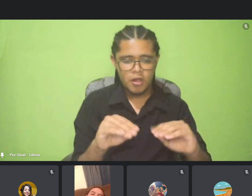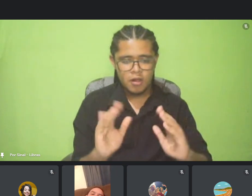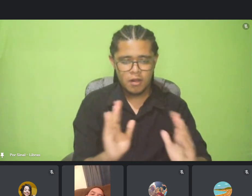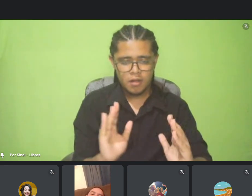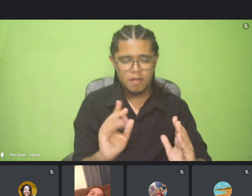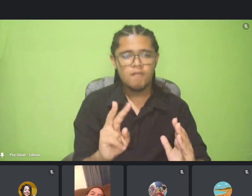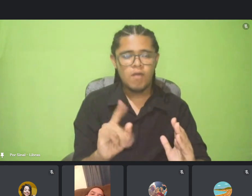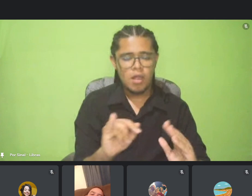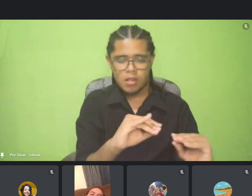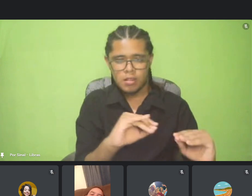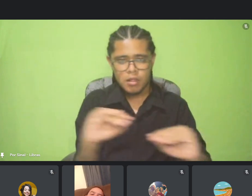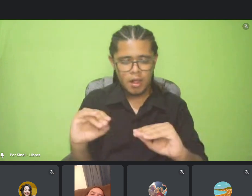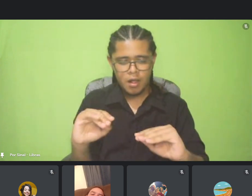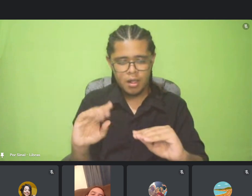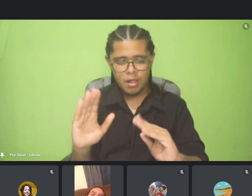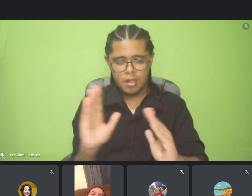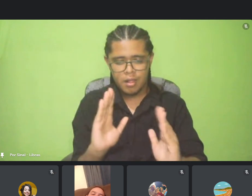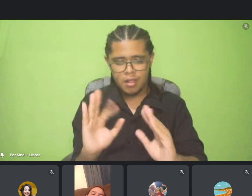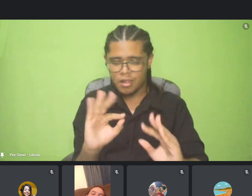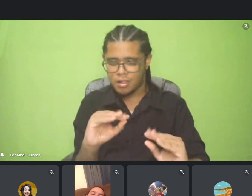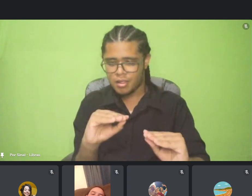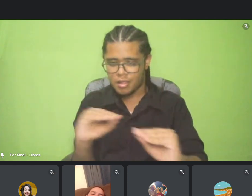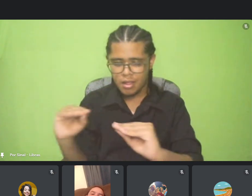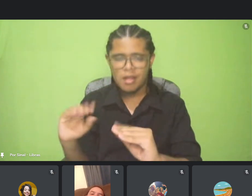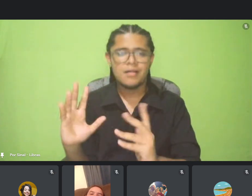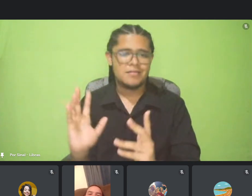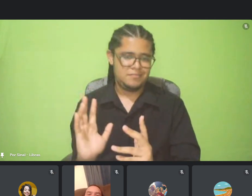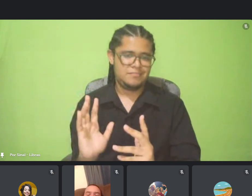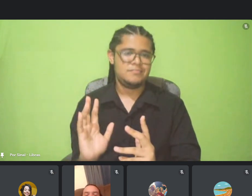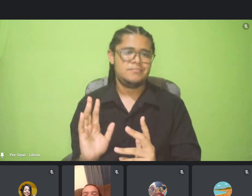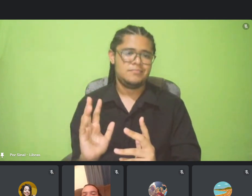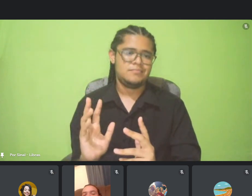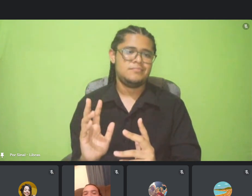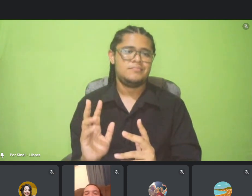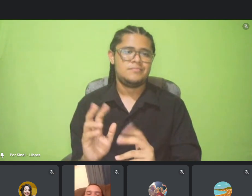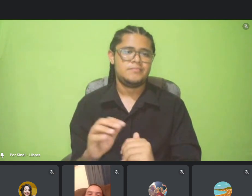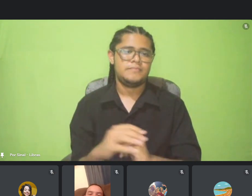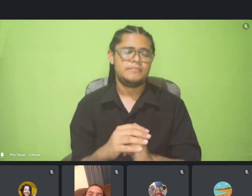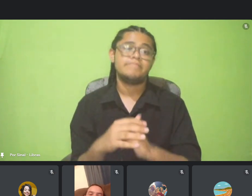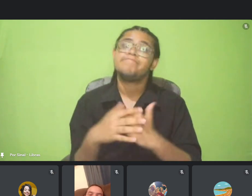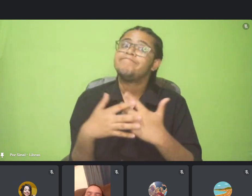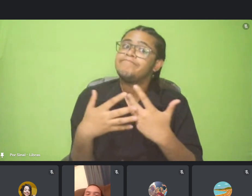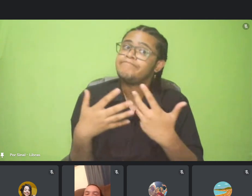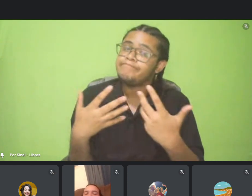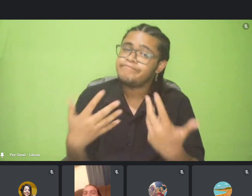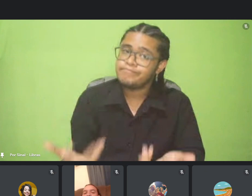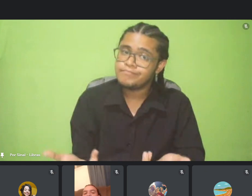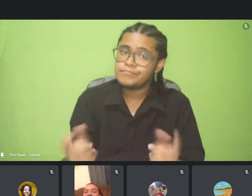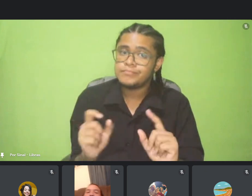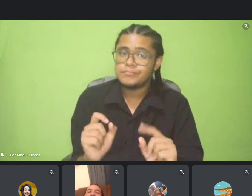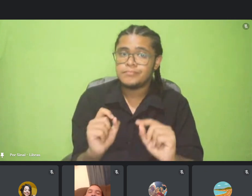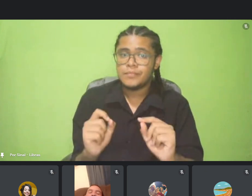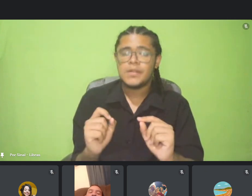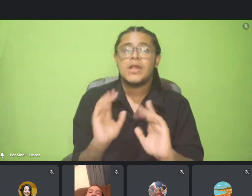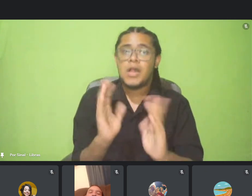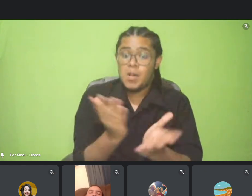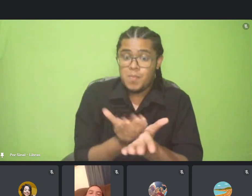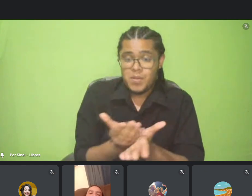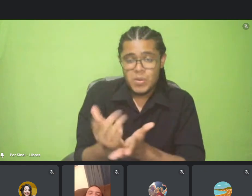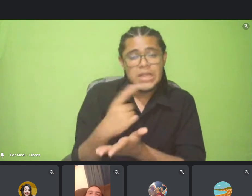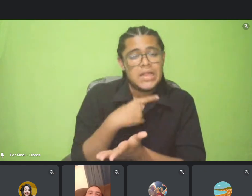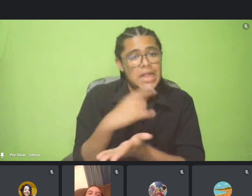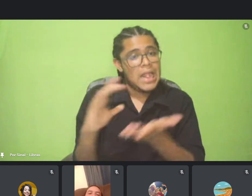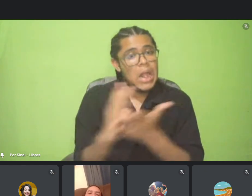inclusive, a gente está dando uma olhada aqui nos documentos novos, porque, gente, tem coisa que mudou, começou, mudou, começou, e